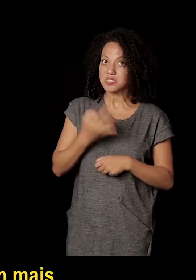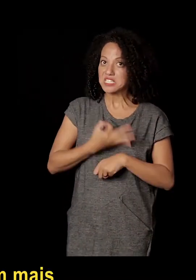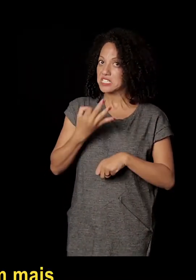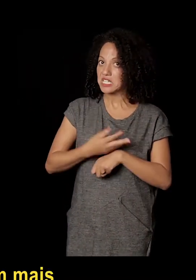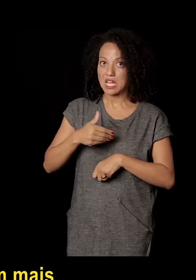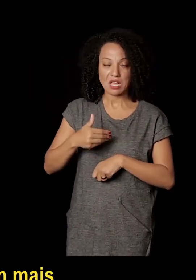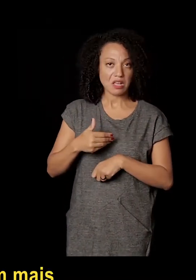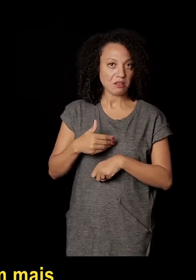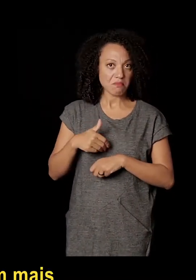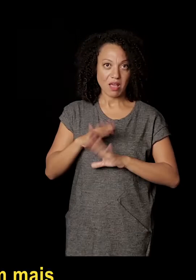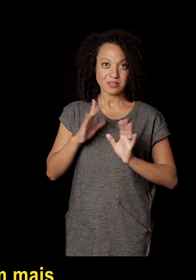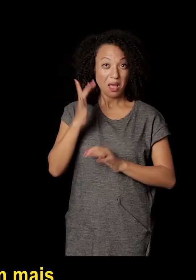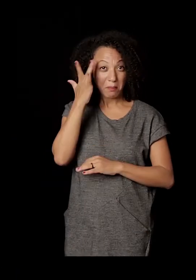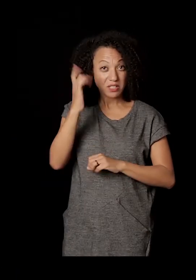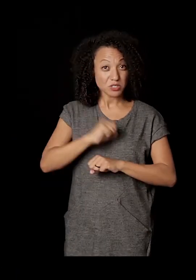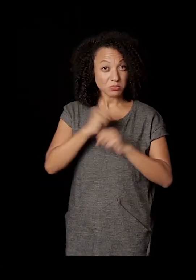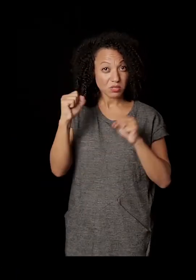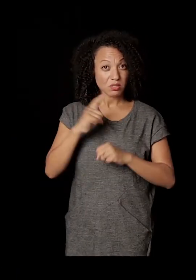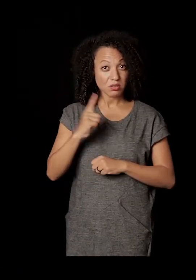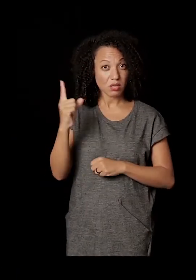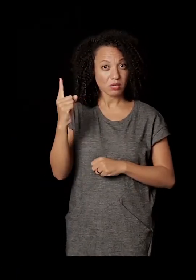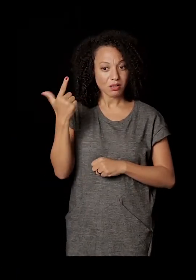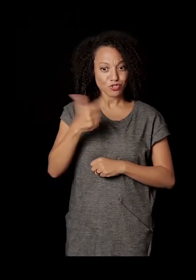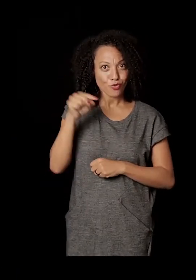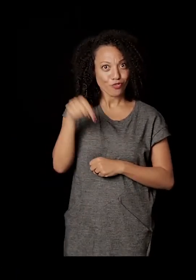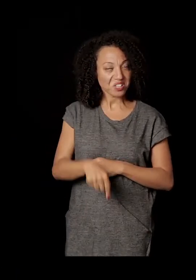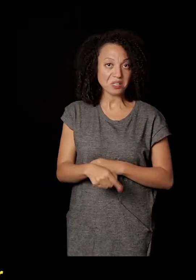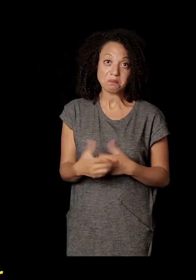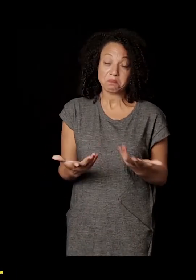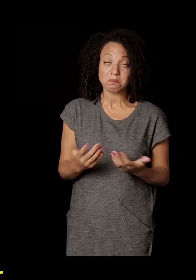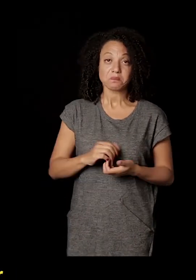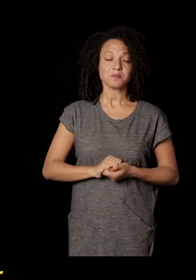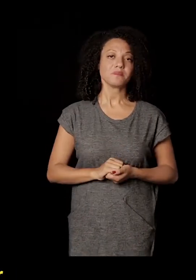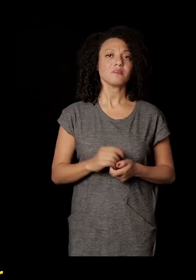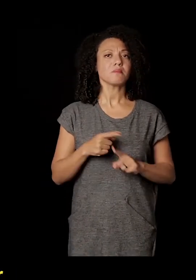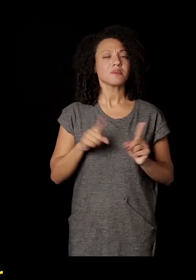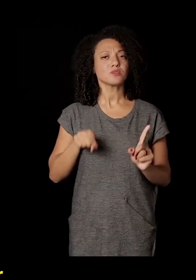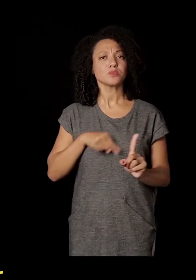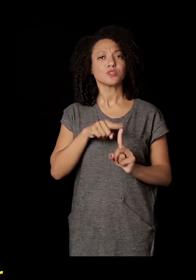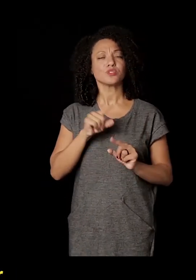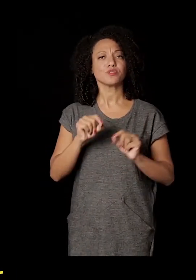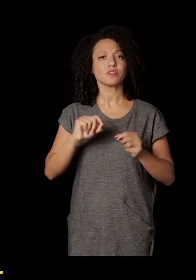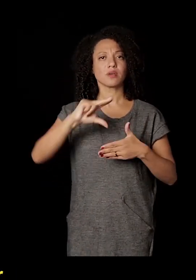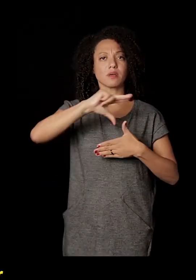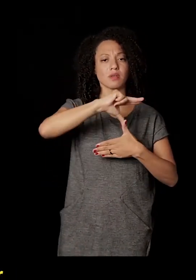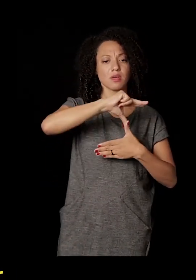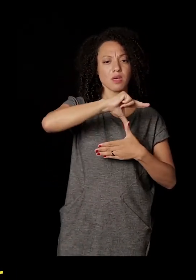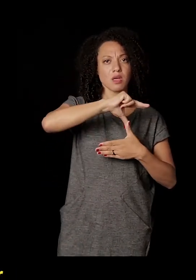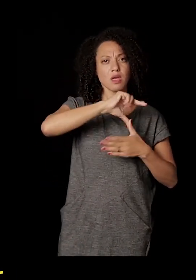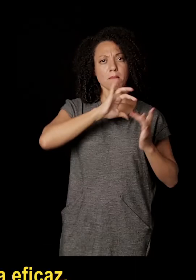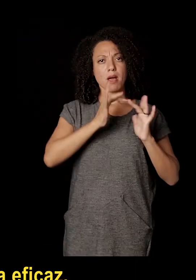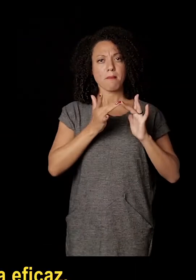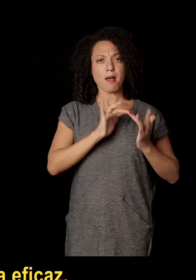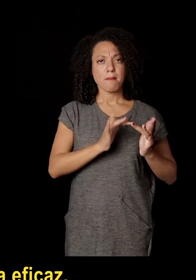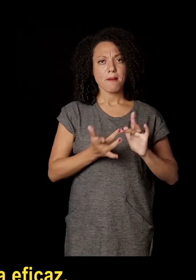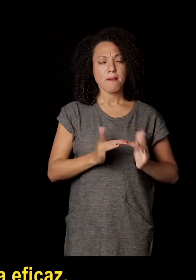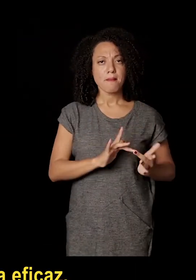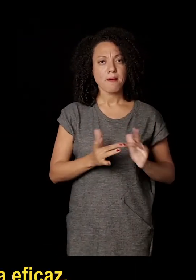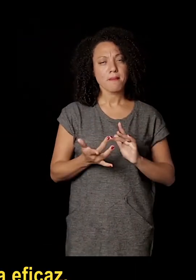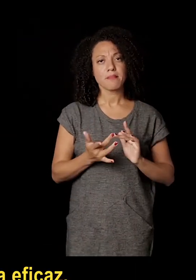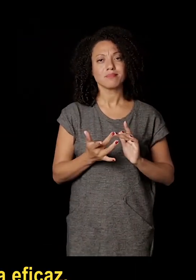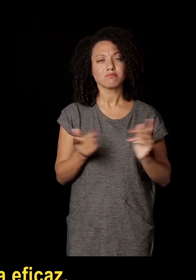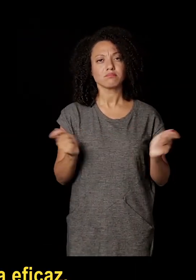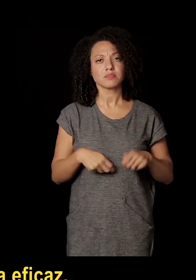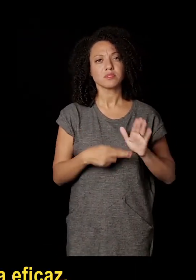aguentar nós, a gente, amanhã, depois de amanhã. Mas a ideia é constituir uma rede latino-americana capaz de